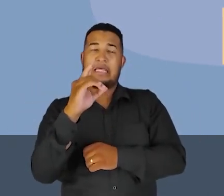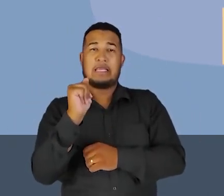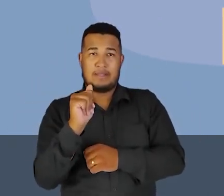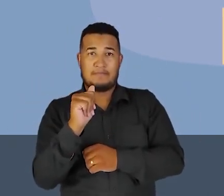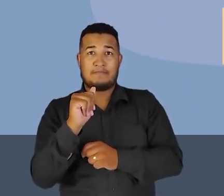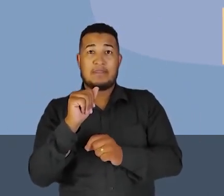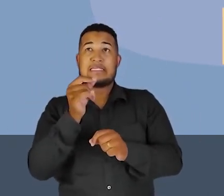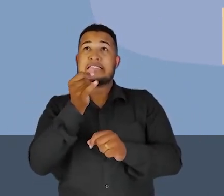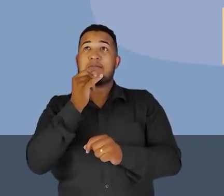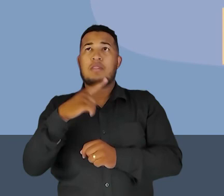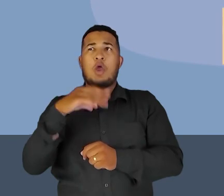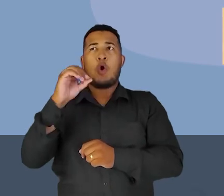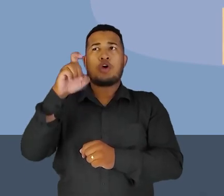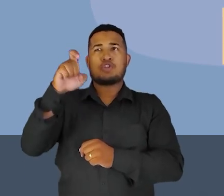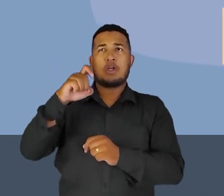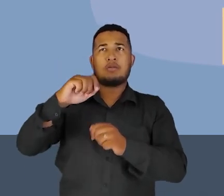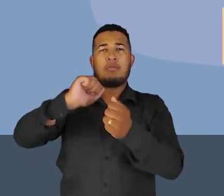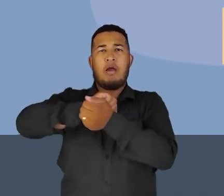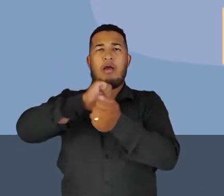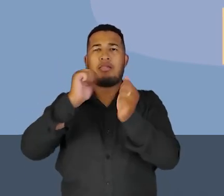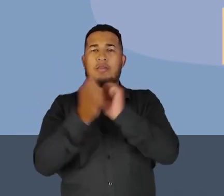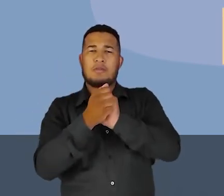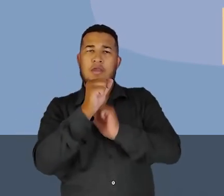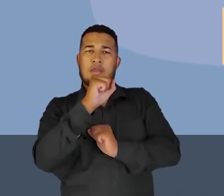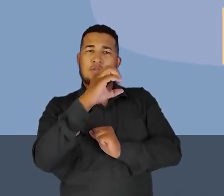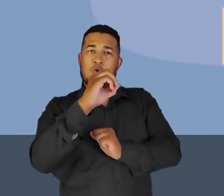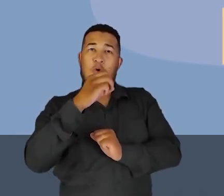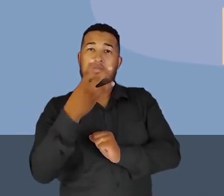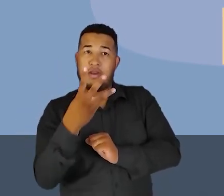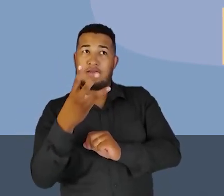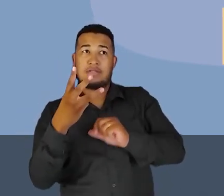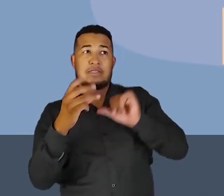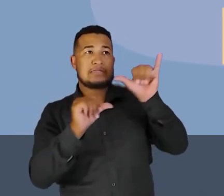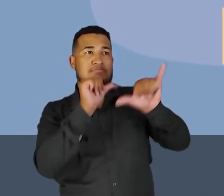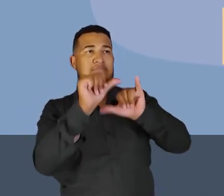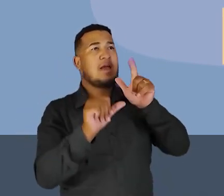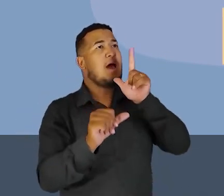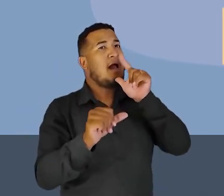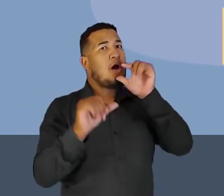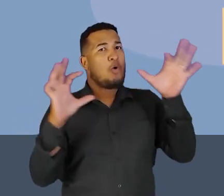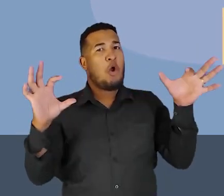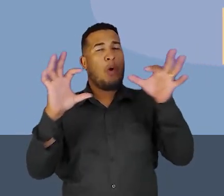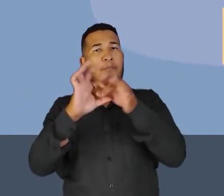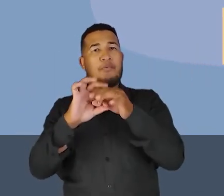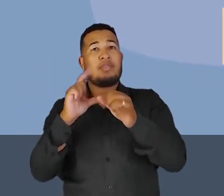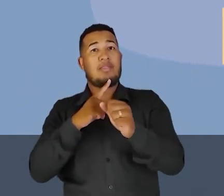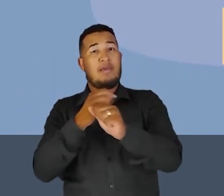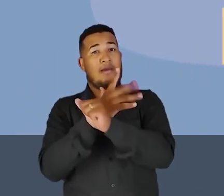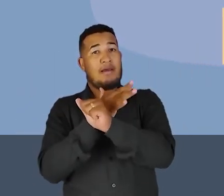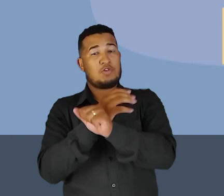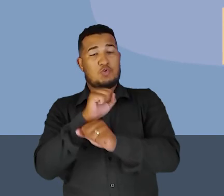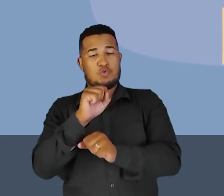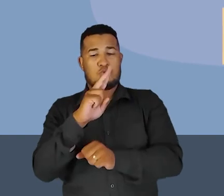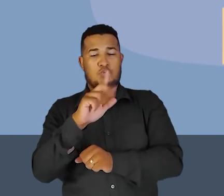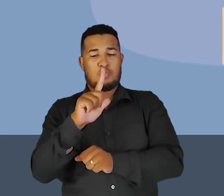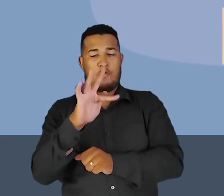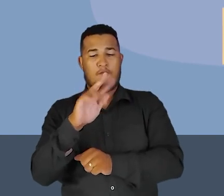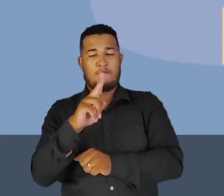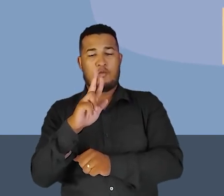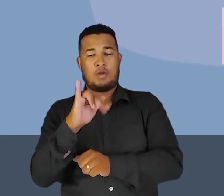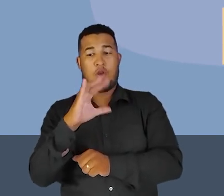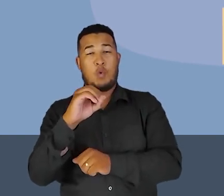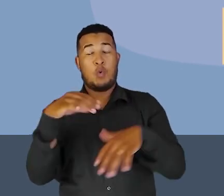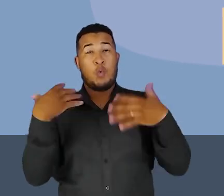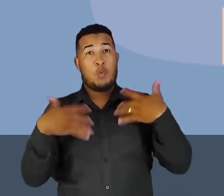mais oxigênio, vira SO3, que vai então reagir com a água e formar o ácido sulfúrico, que é um ácido forte, então